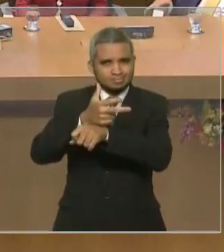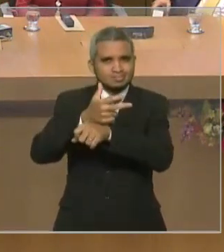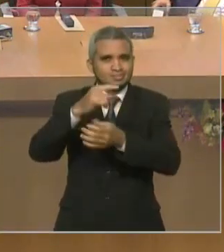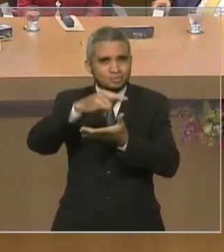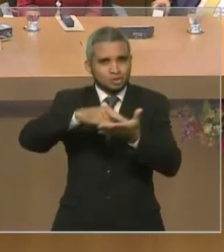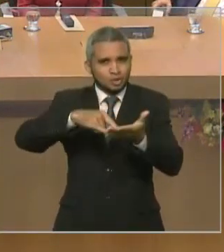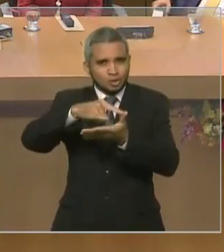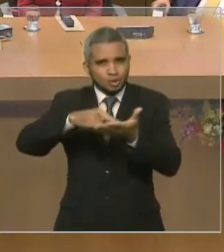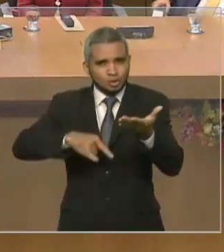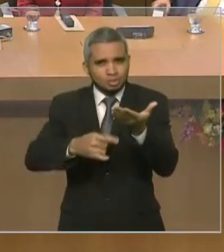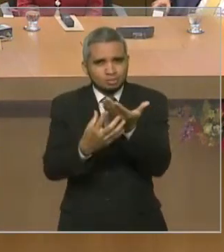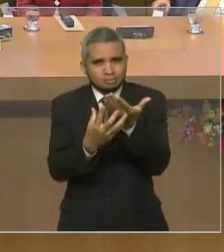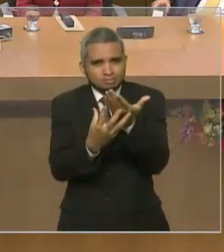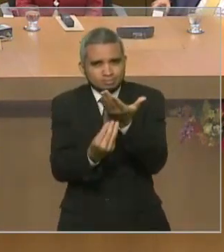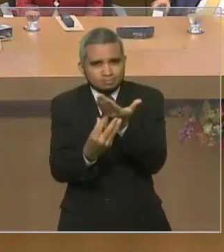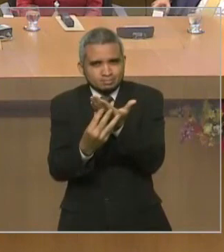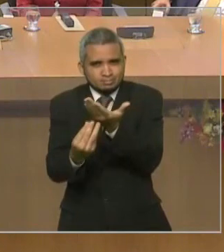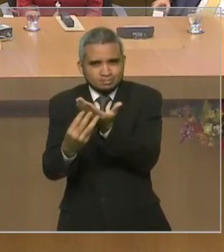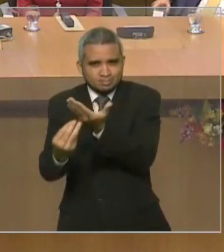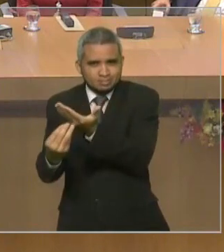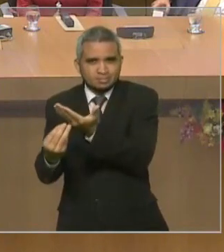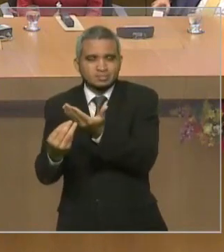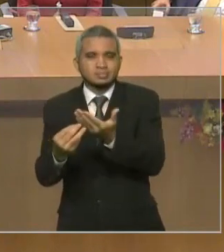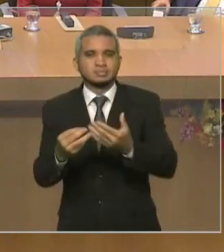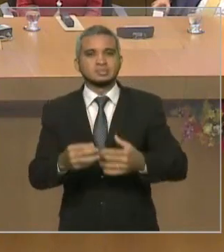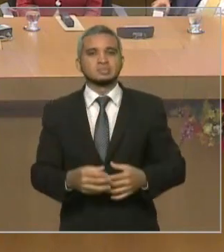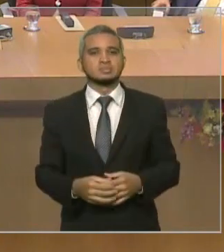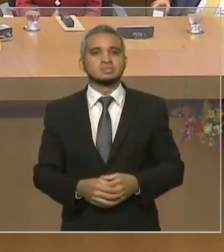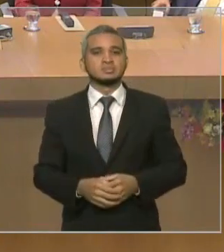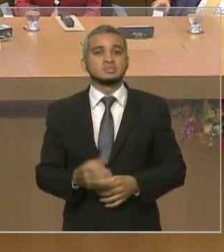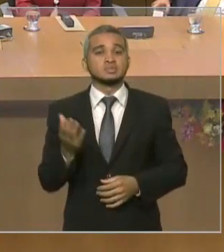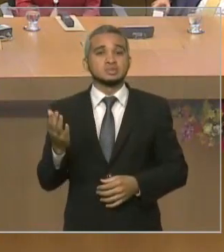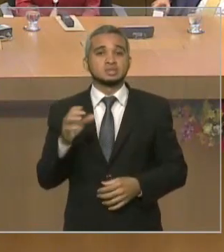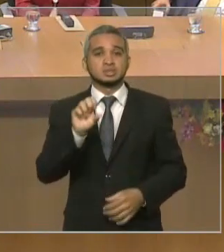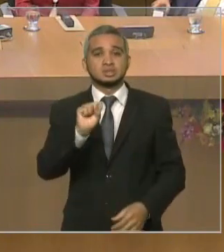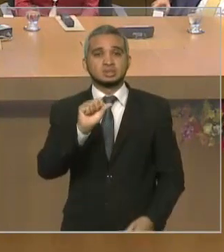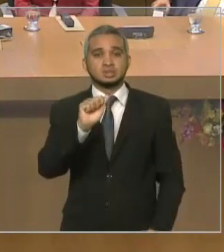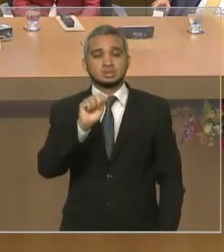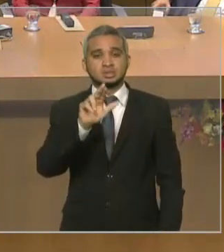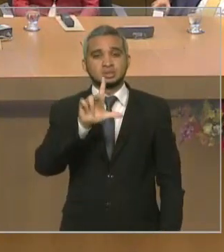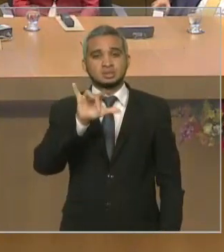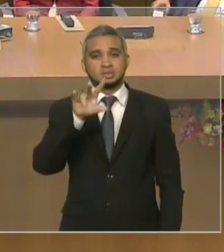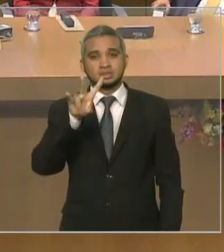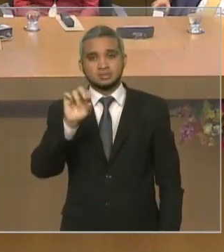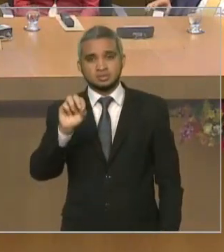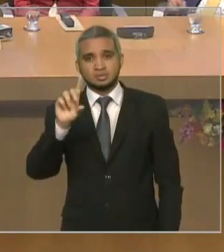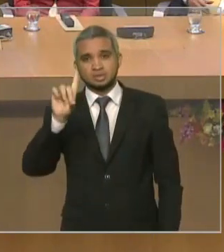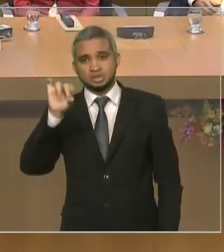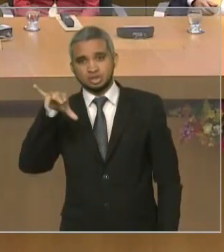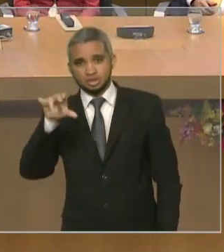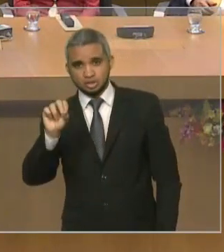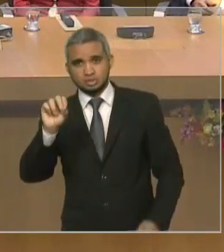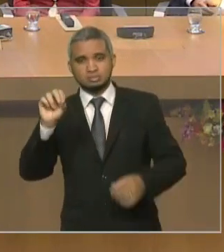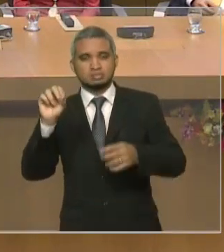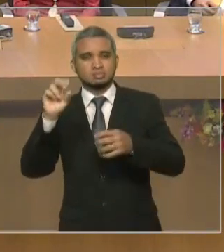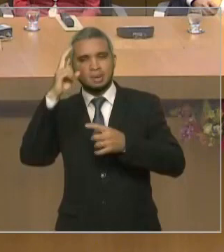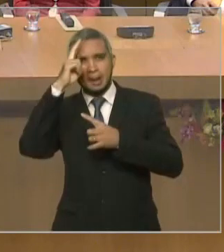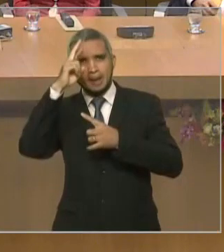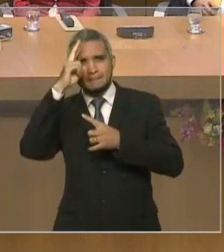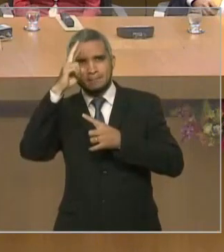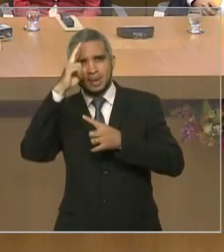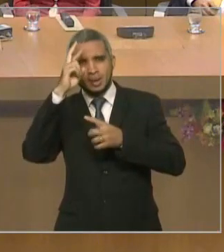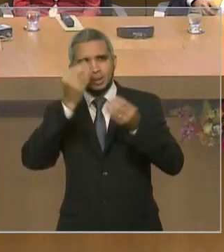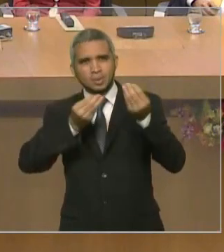com as palavras do Dr. Sávio Dino, recuperando trechos marcantes de nossa